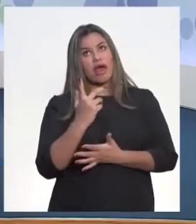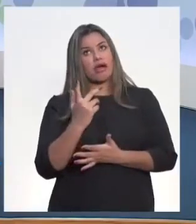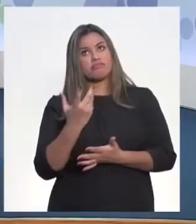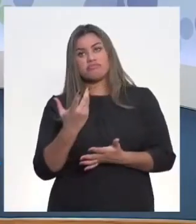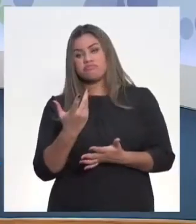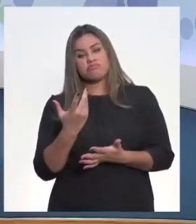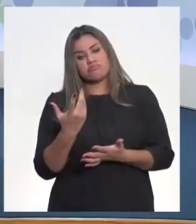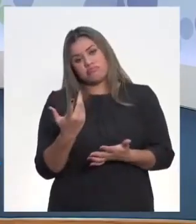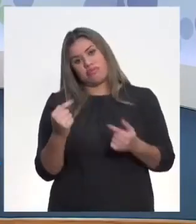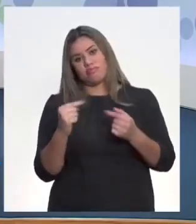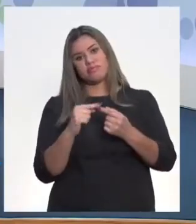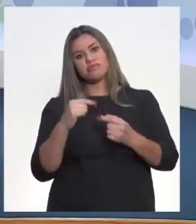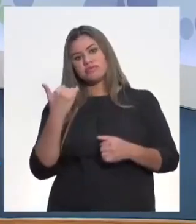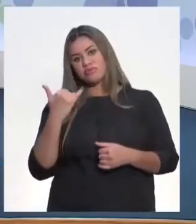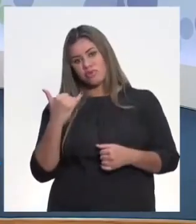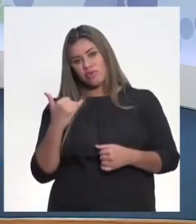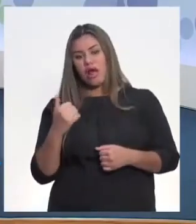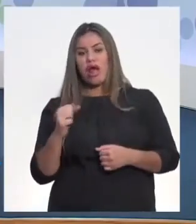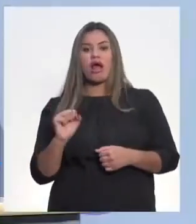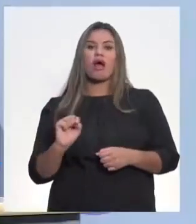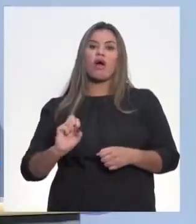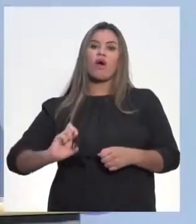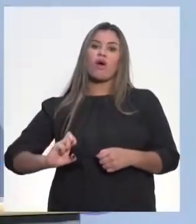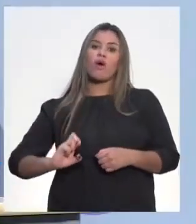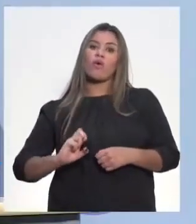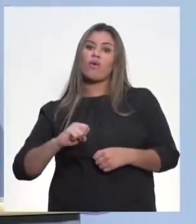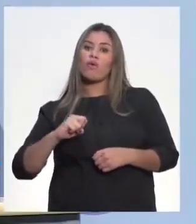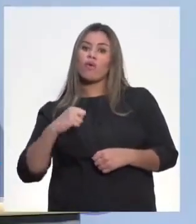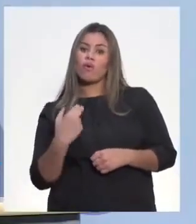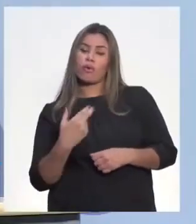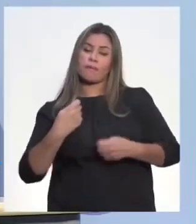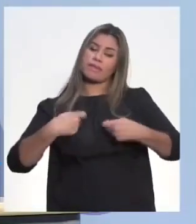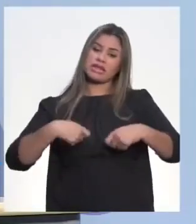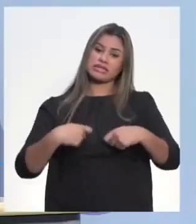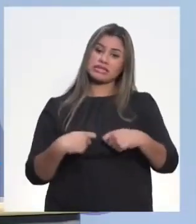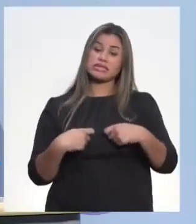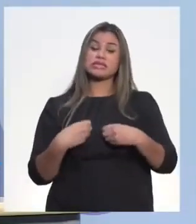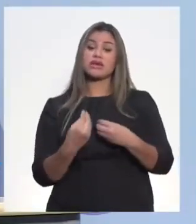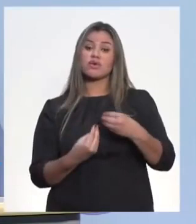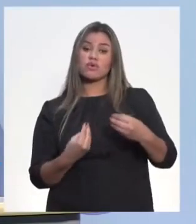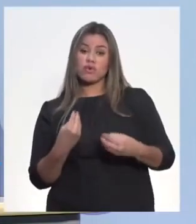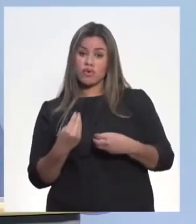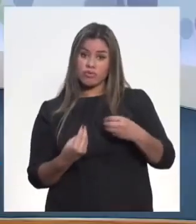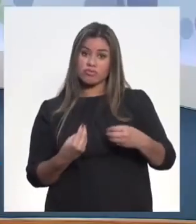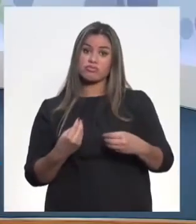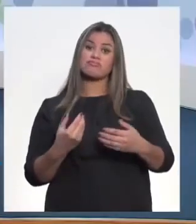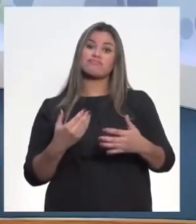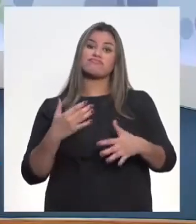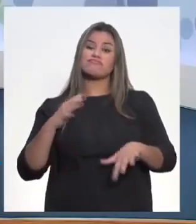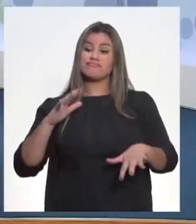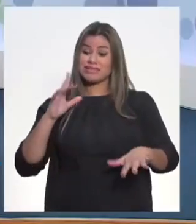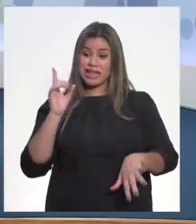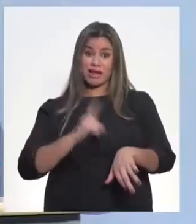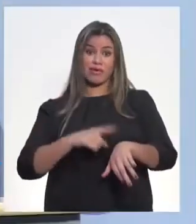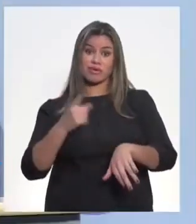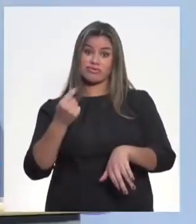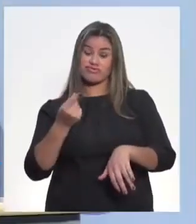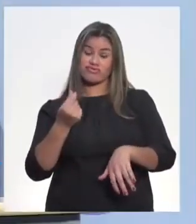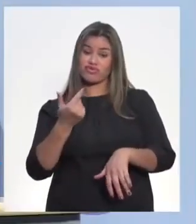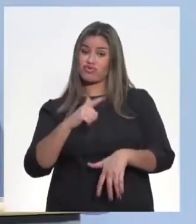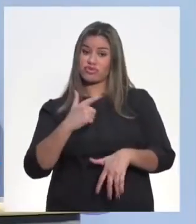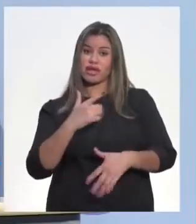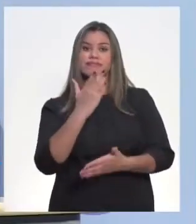né, precisa ou necessita, você precisa, infelizmente, fazer uma forma parcelada. Aí que